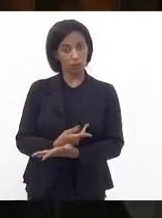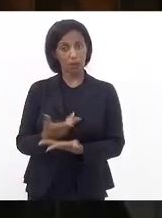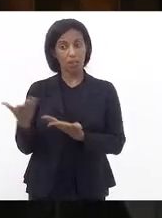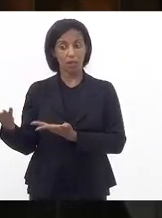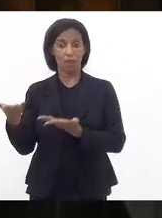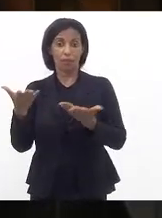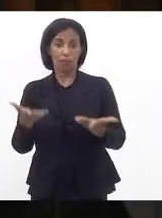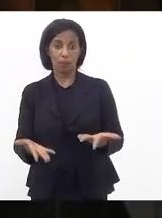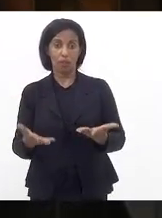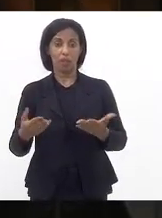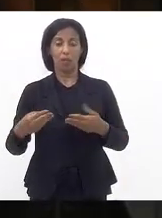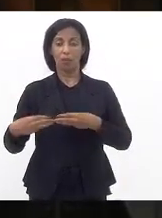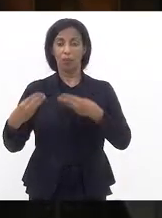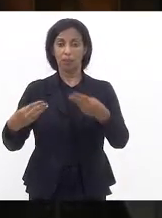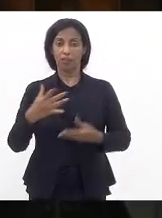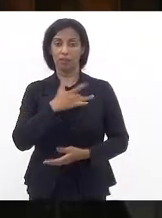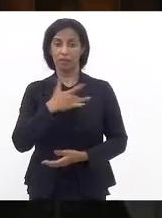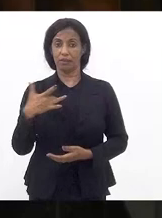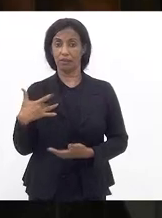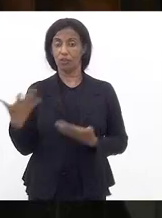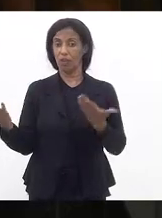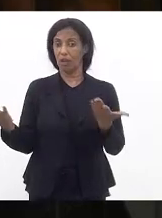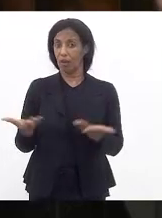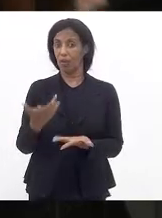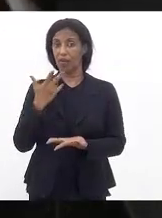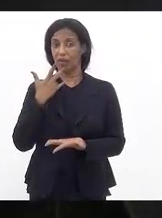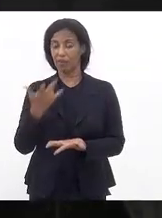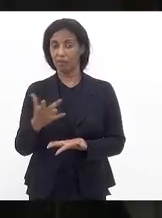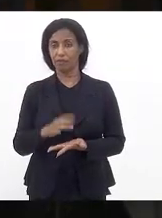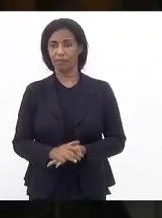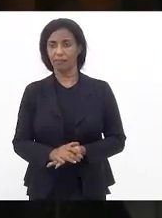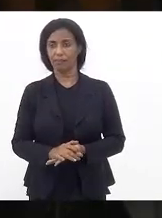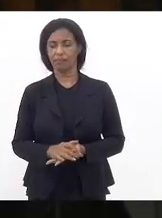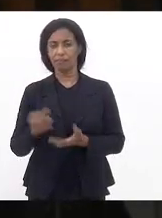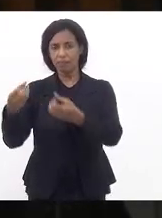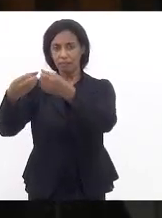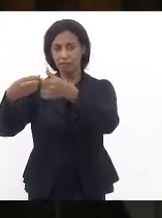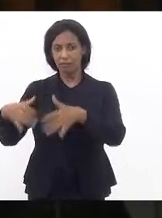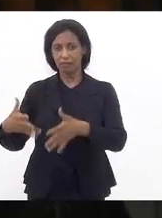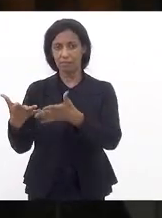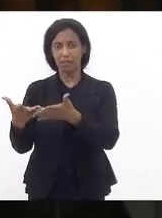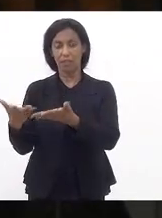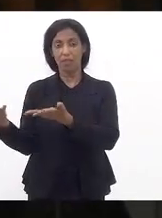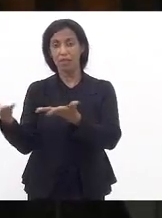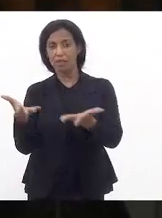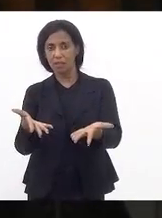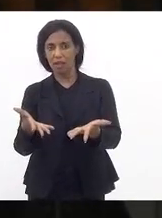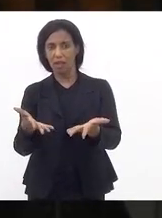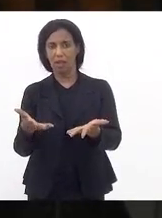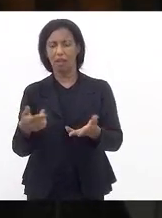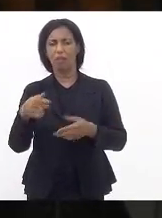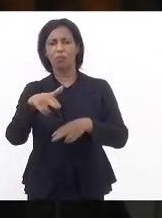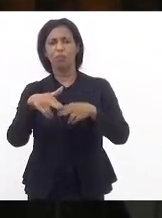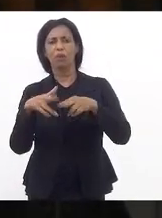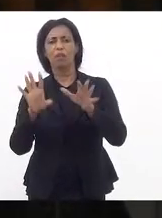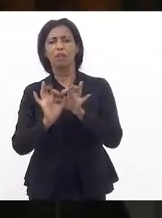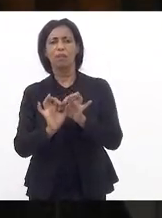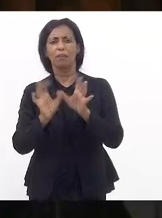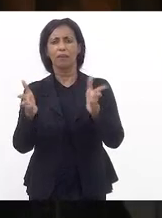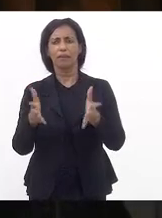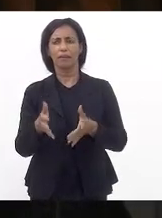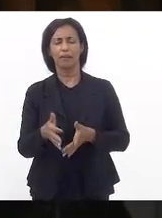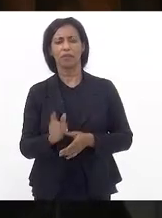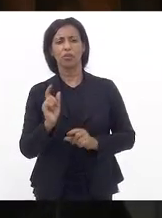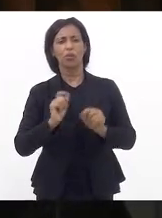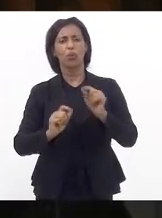se deve ao Ministério da Saúde agora eu quero dizer o seguinte essa deturpação se dá por essa questão da Liberdade